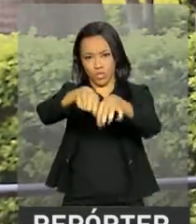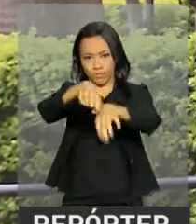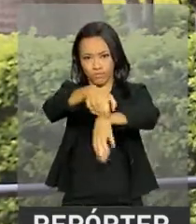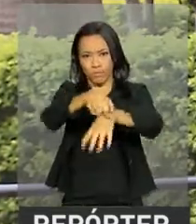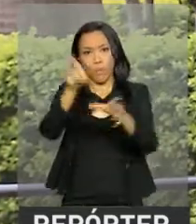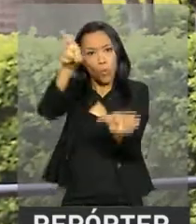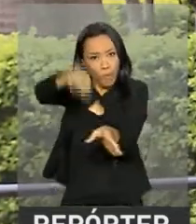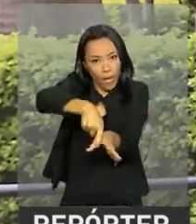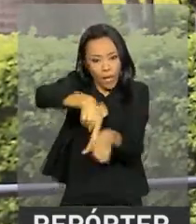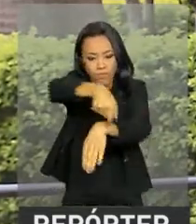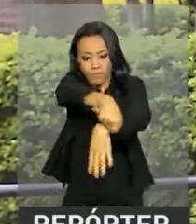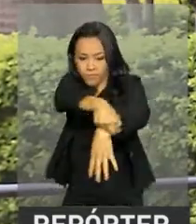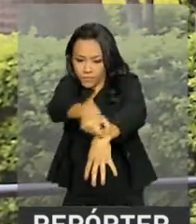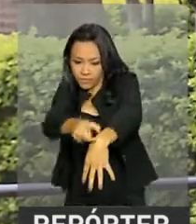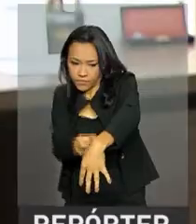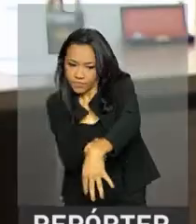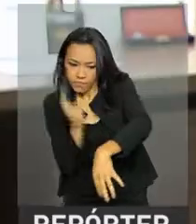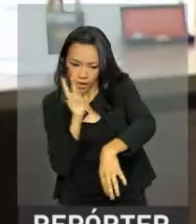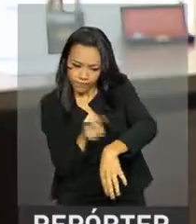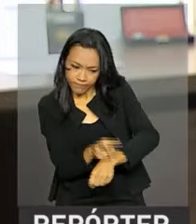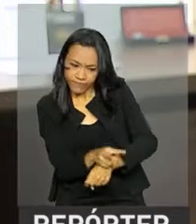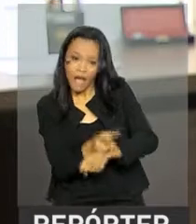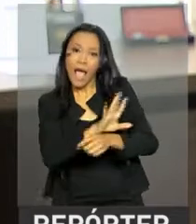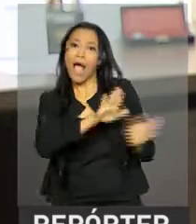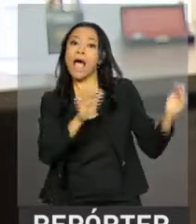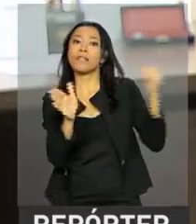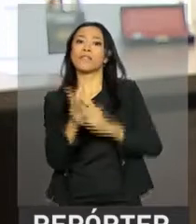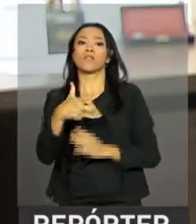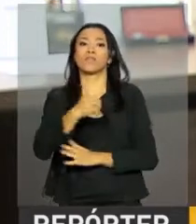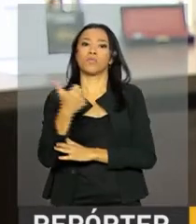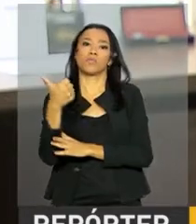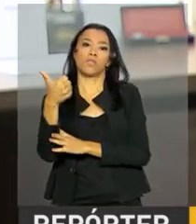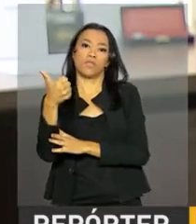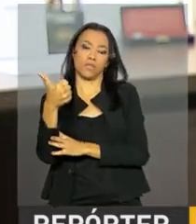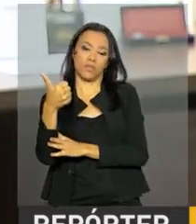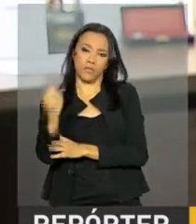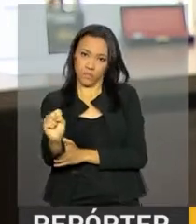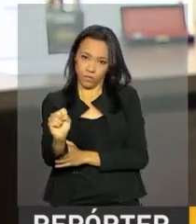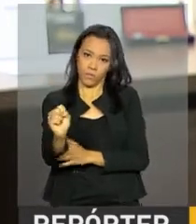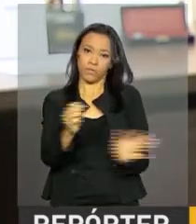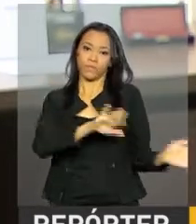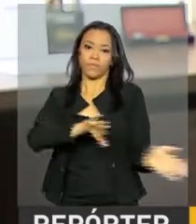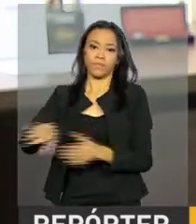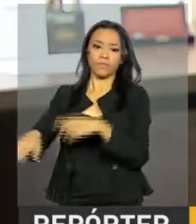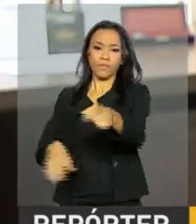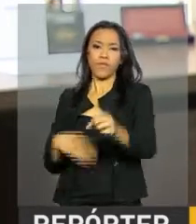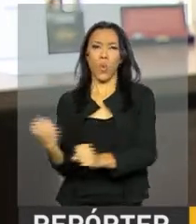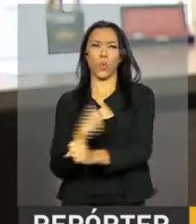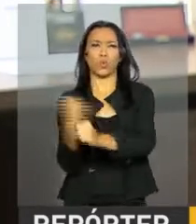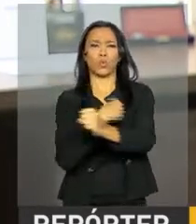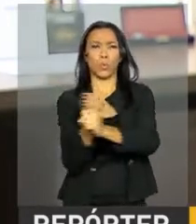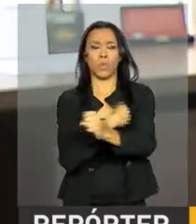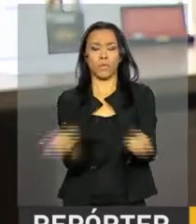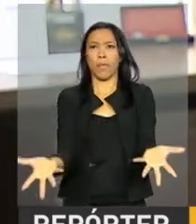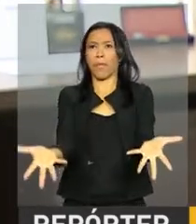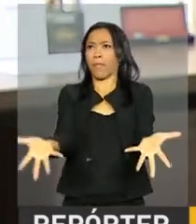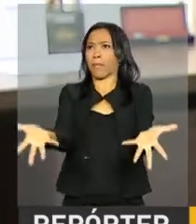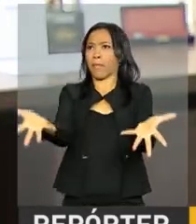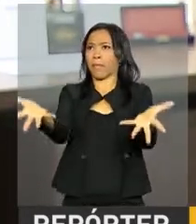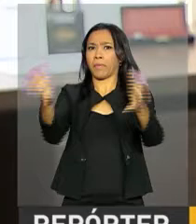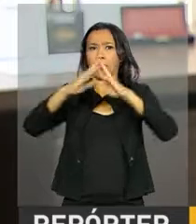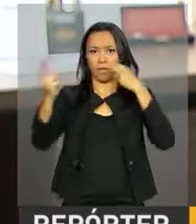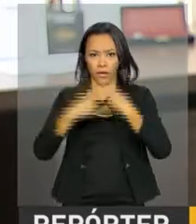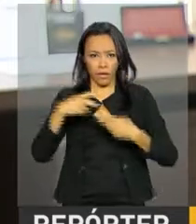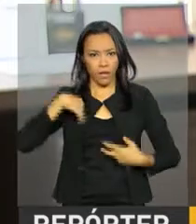até 2018 construir presídio um atrás do outro não é a solução desejável a